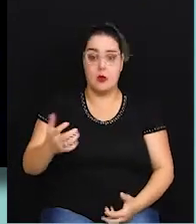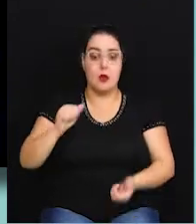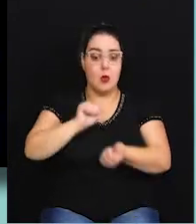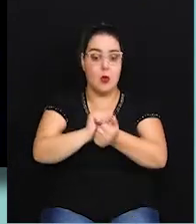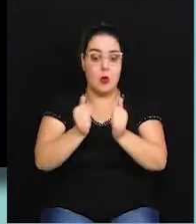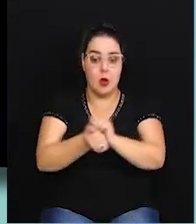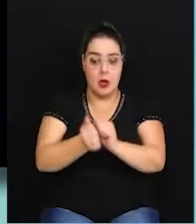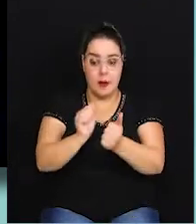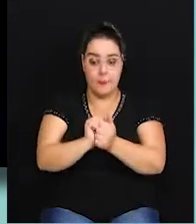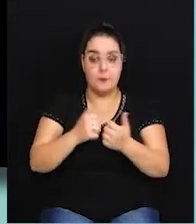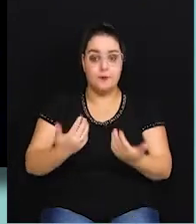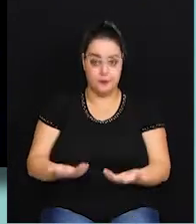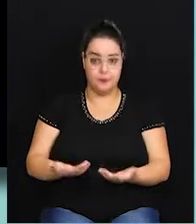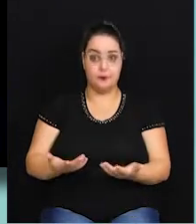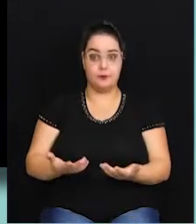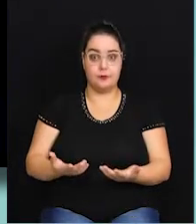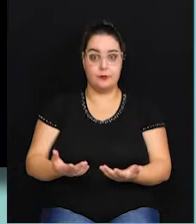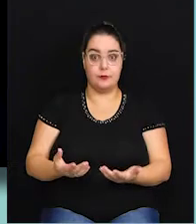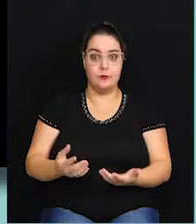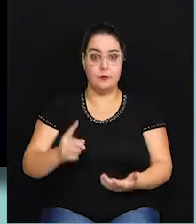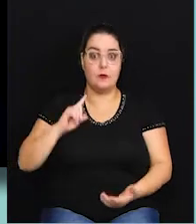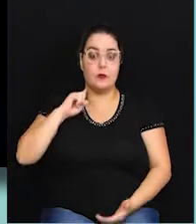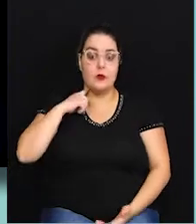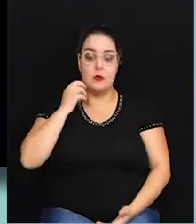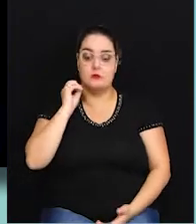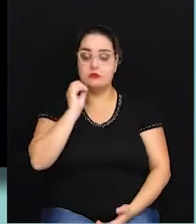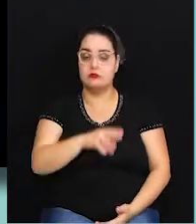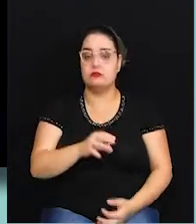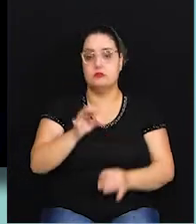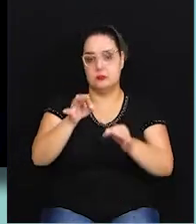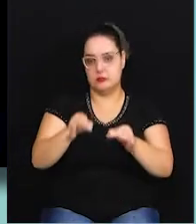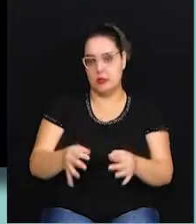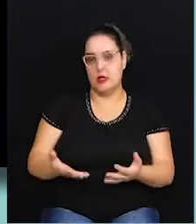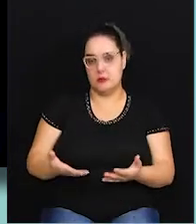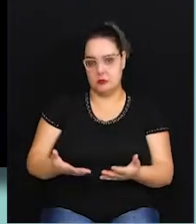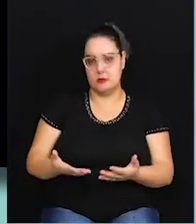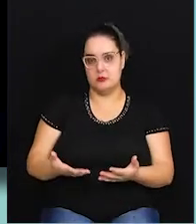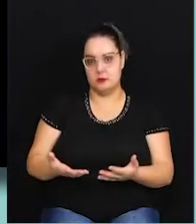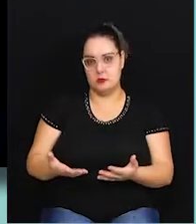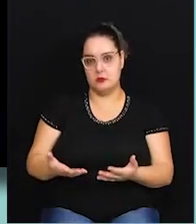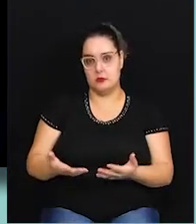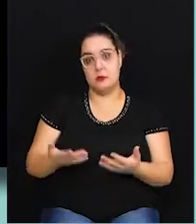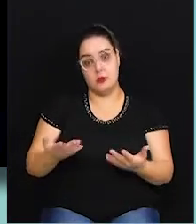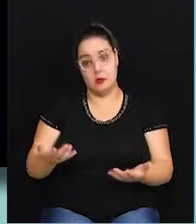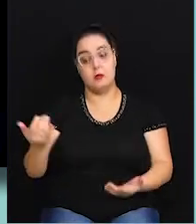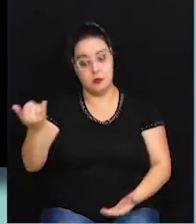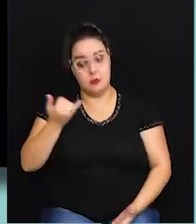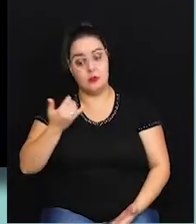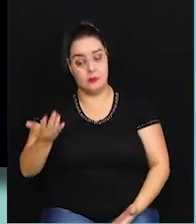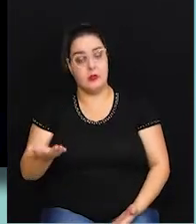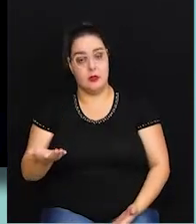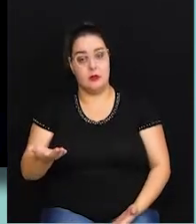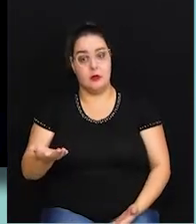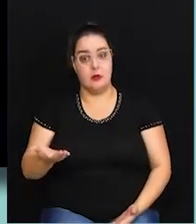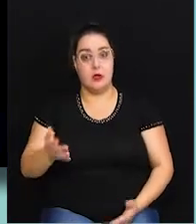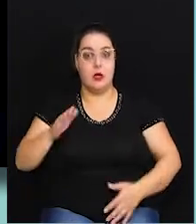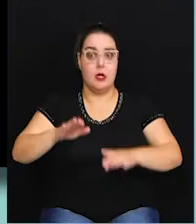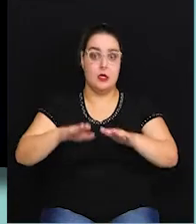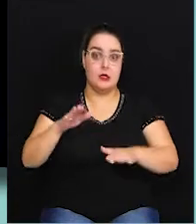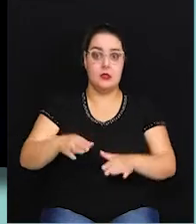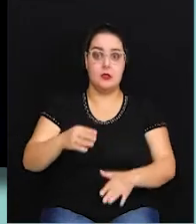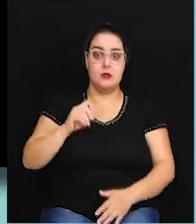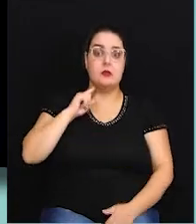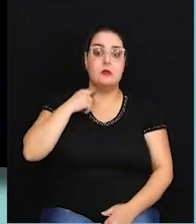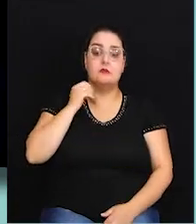o adequado descarte desses produtos, né? Então, bem como tu disseste, então a gente muitas